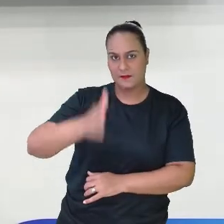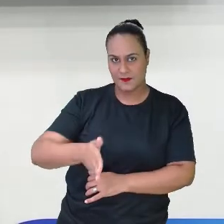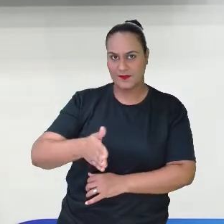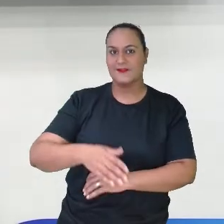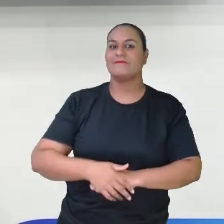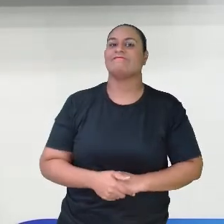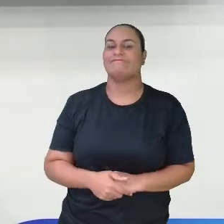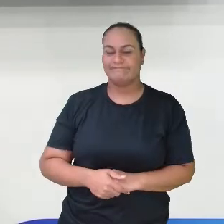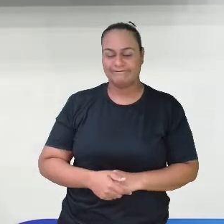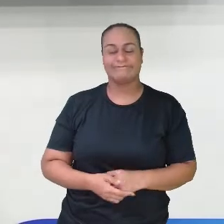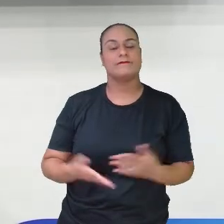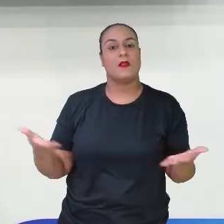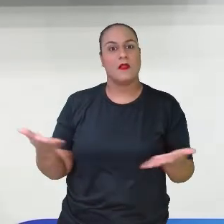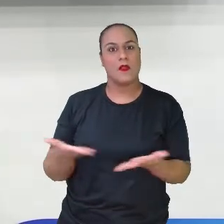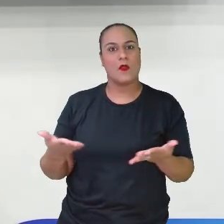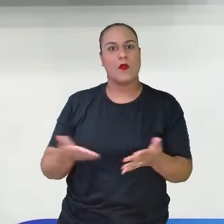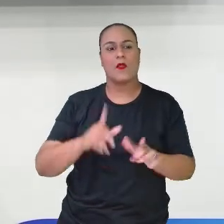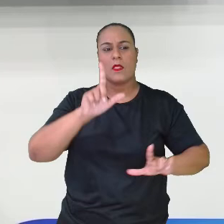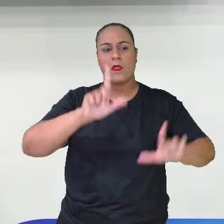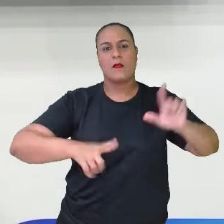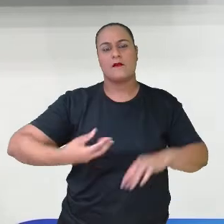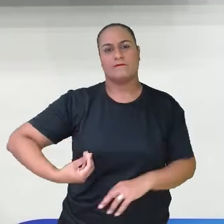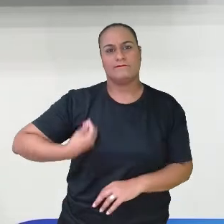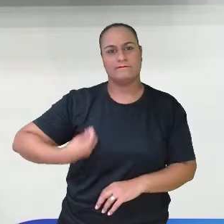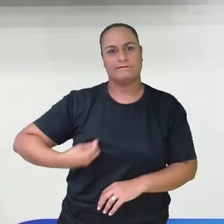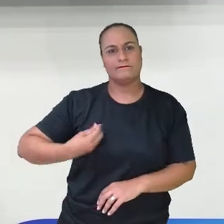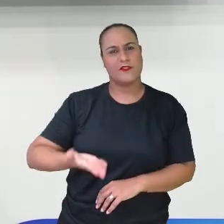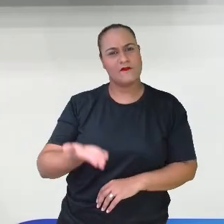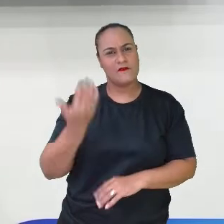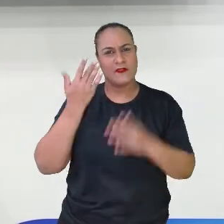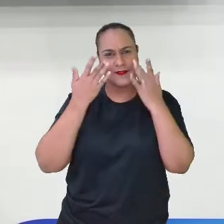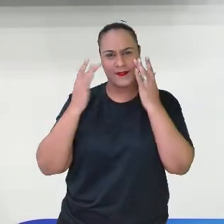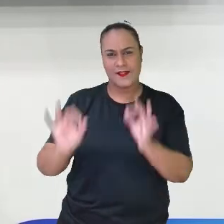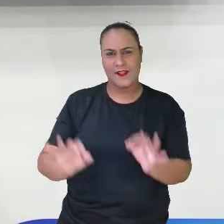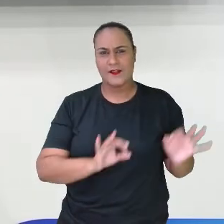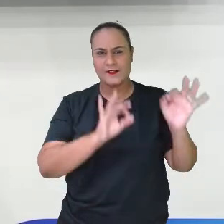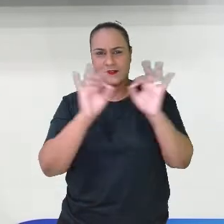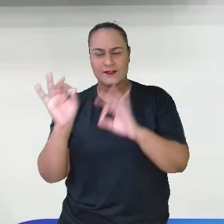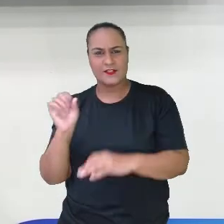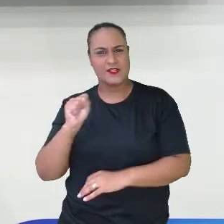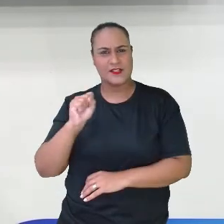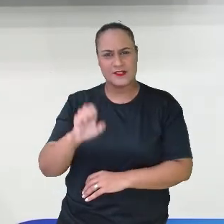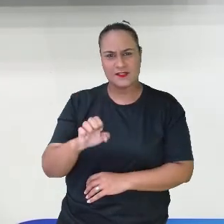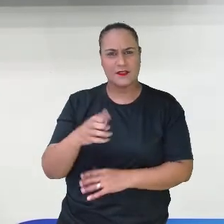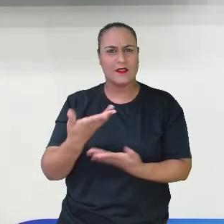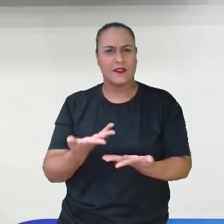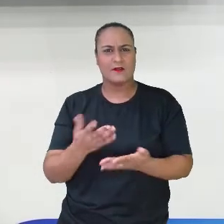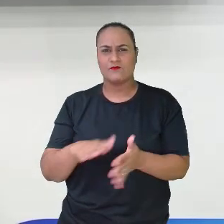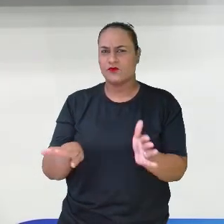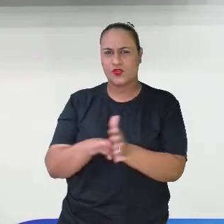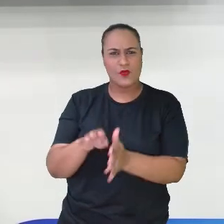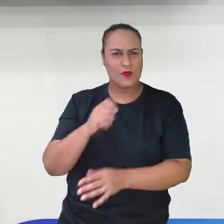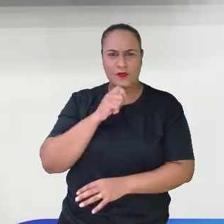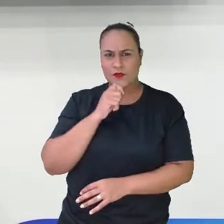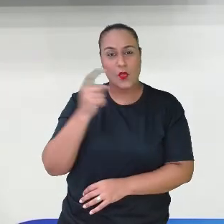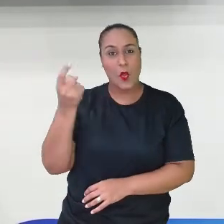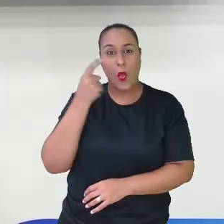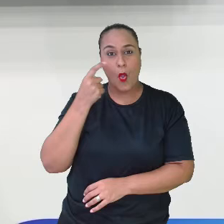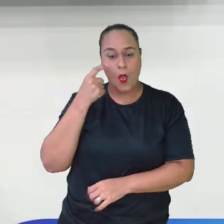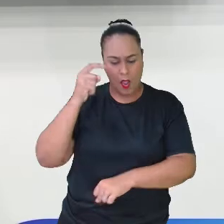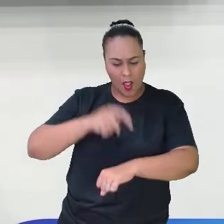aí, estamos agora no ar, então venham, assistam. Quem ainda não chegou, ainda está dormindo, olha a hora,